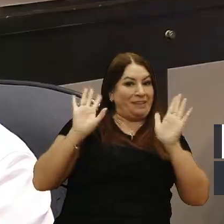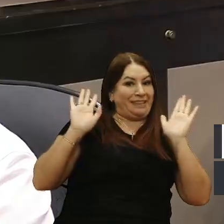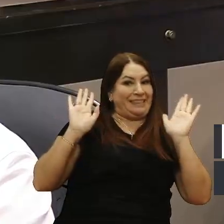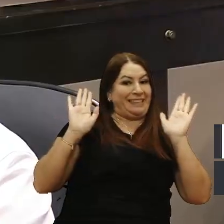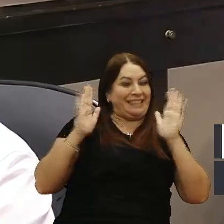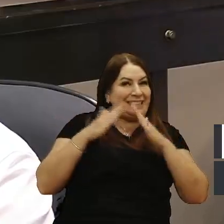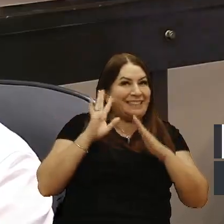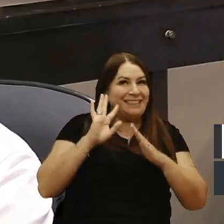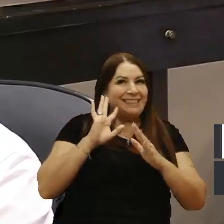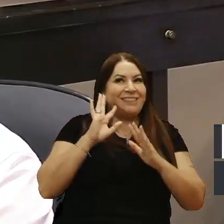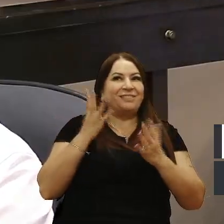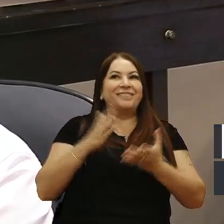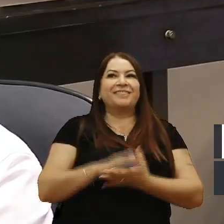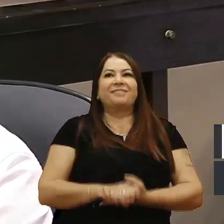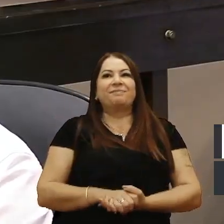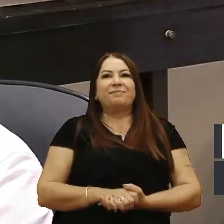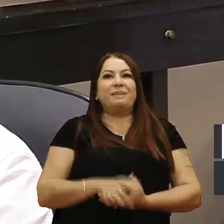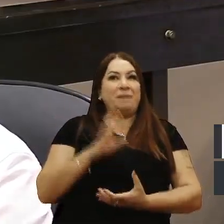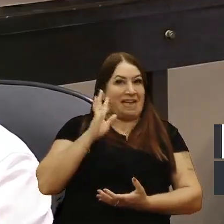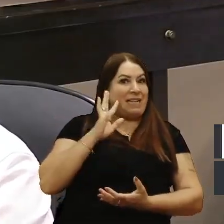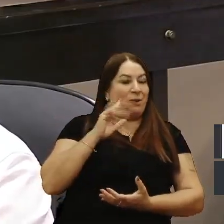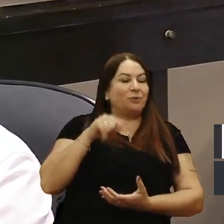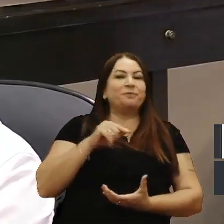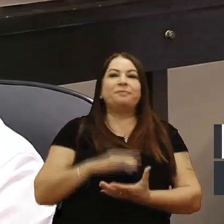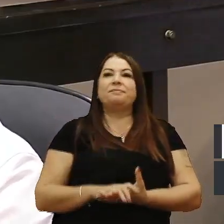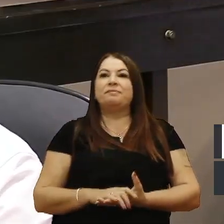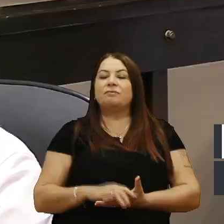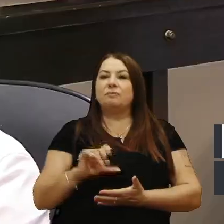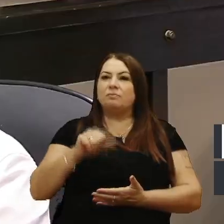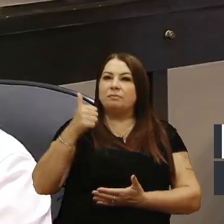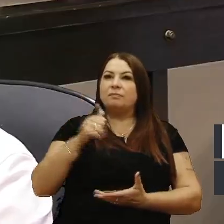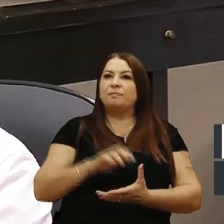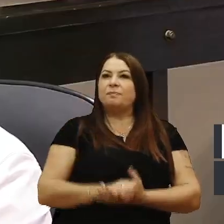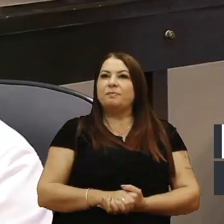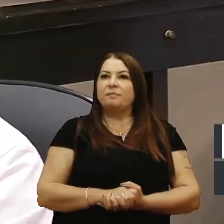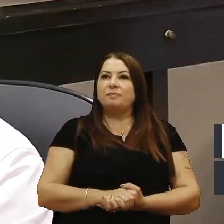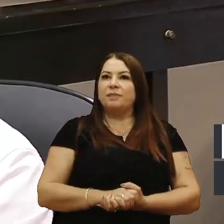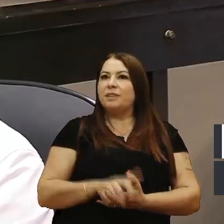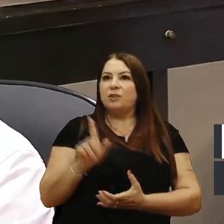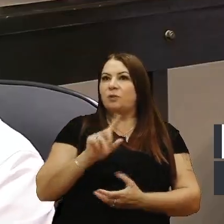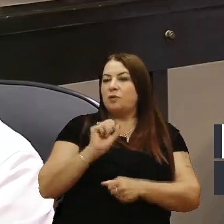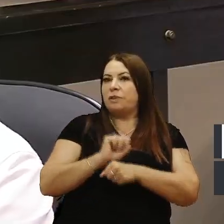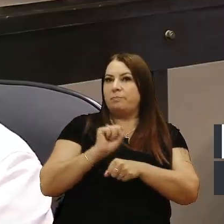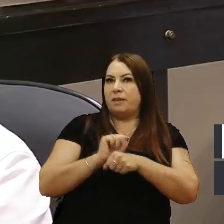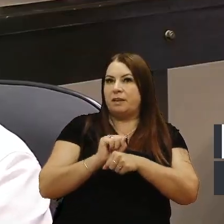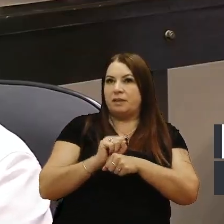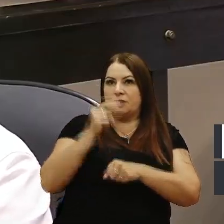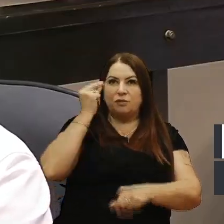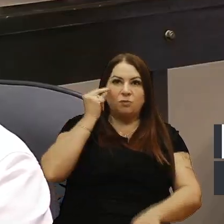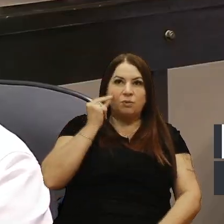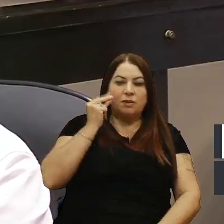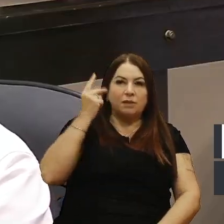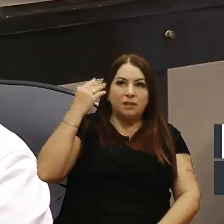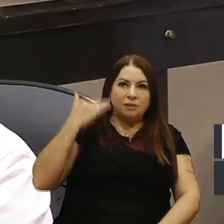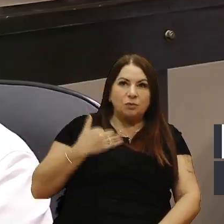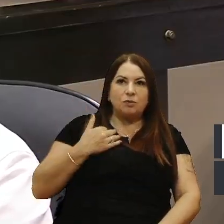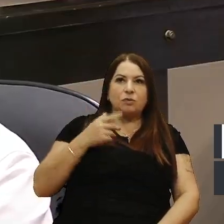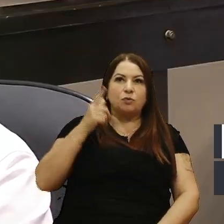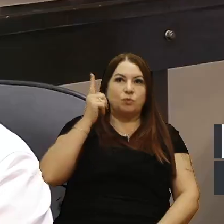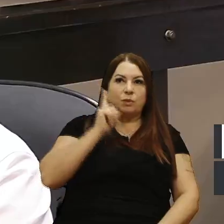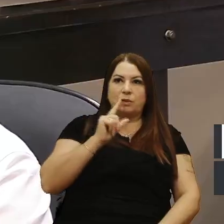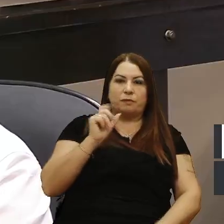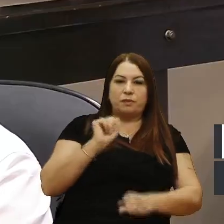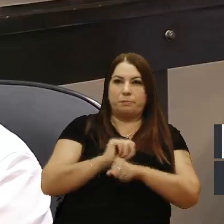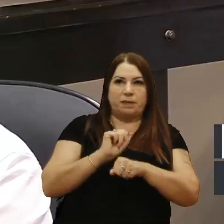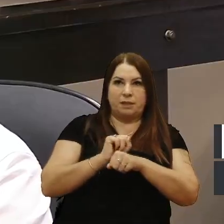Tá legal hoje. Tá bem bacana. Primeiro, eu não vou esperar, vereador Cláudio, vereadora Dai, vereador Lucas, eu não vou